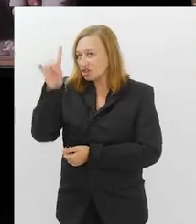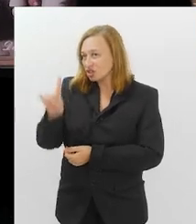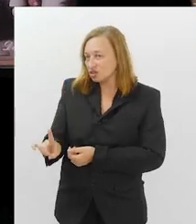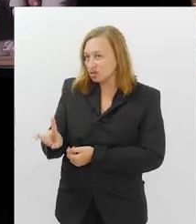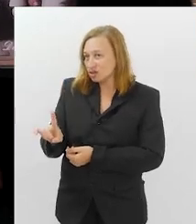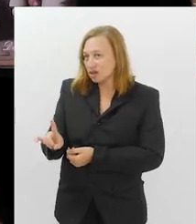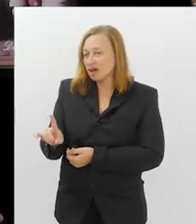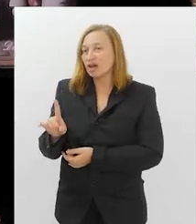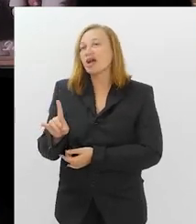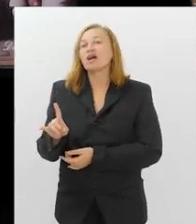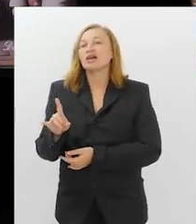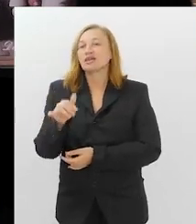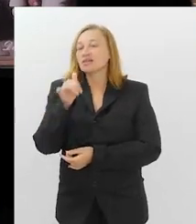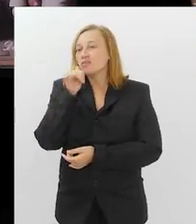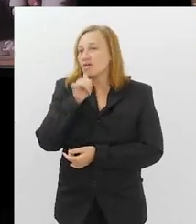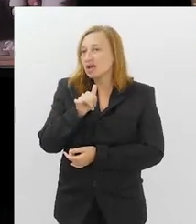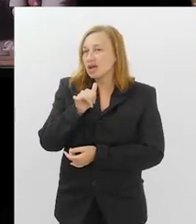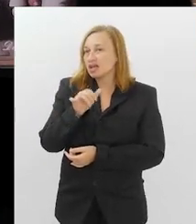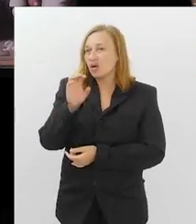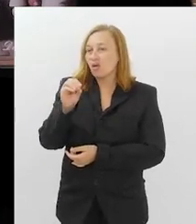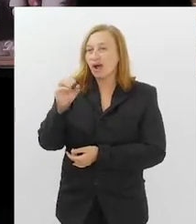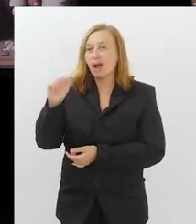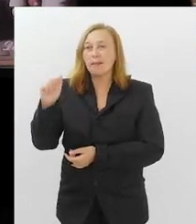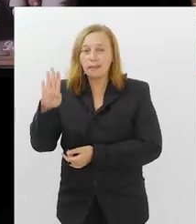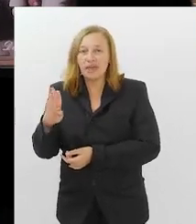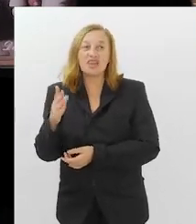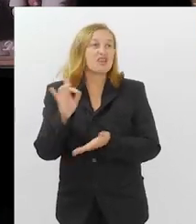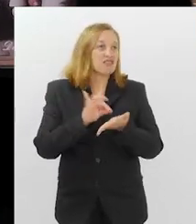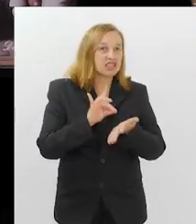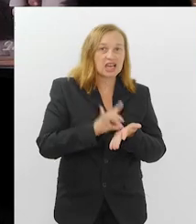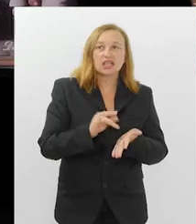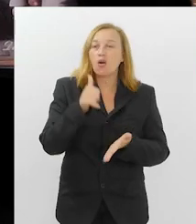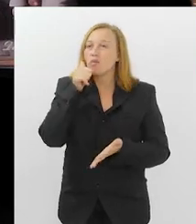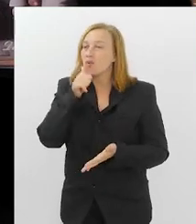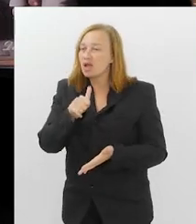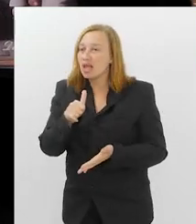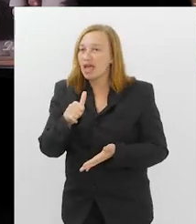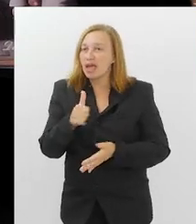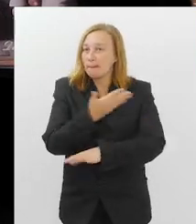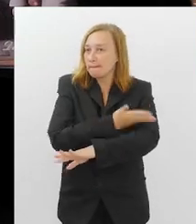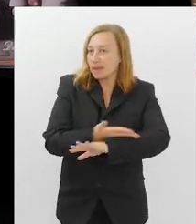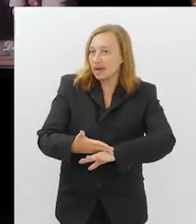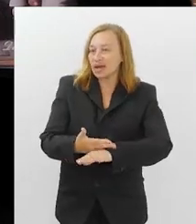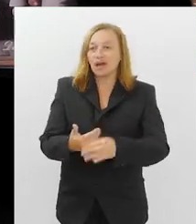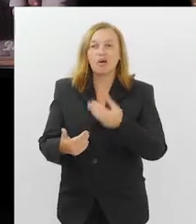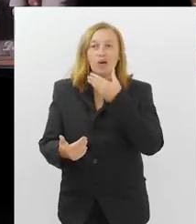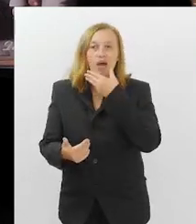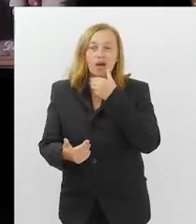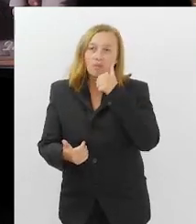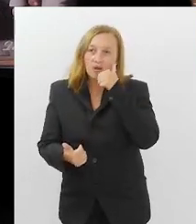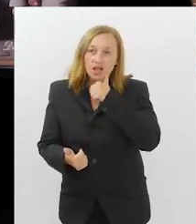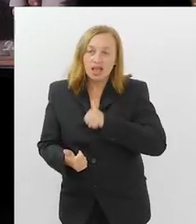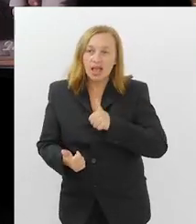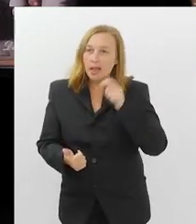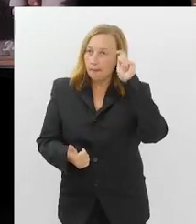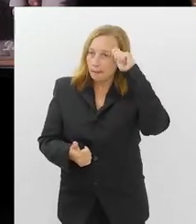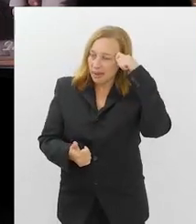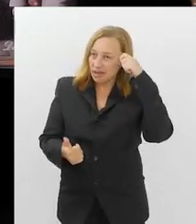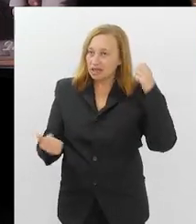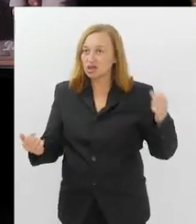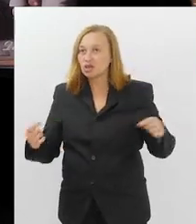diretoria feminina da ordem. E é verdade. É uma mulher branca e uma mulher preta. E isso